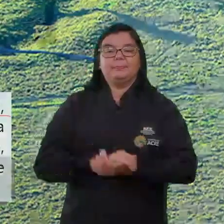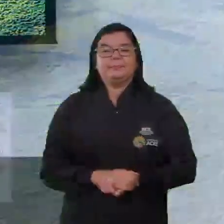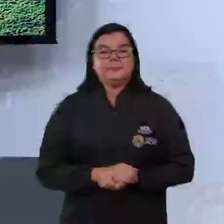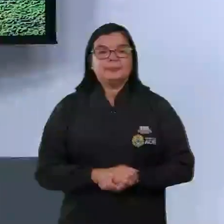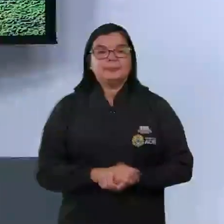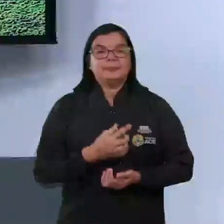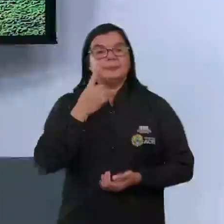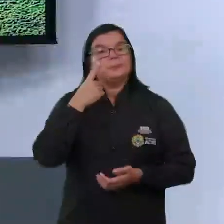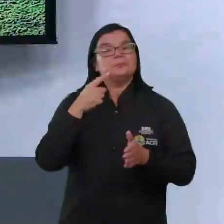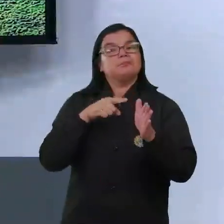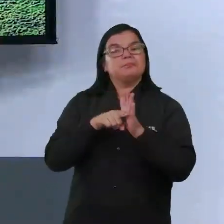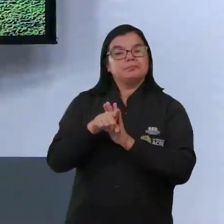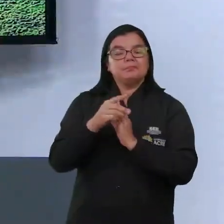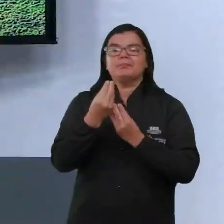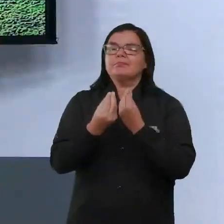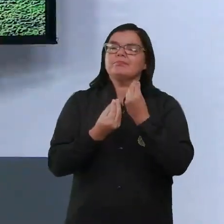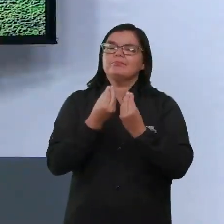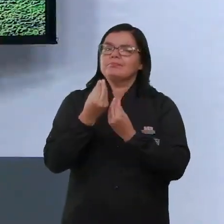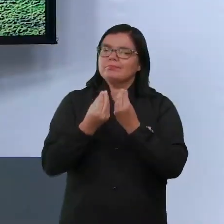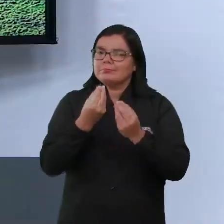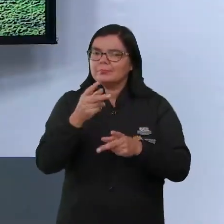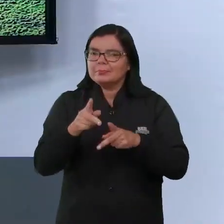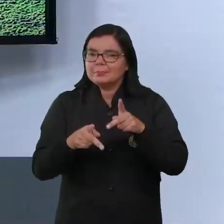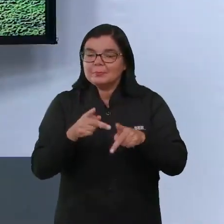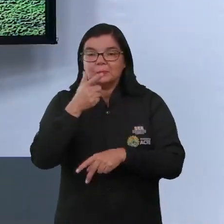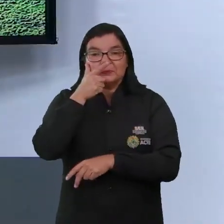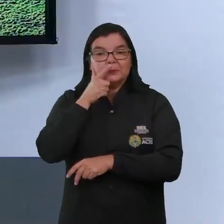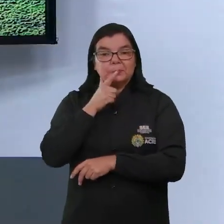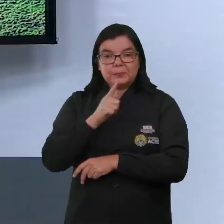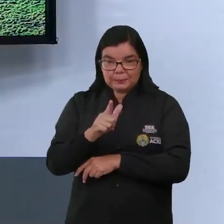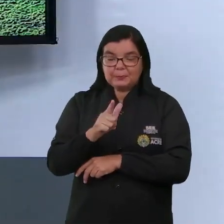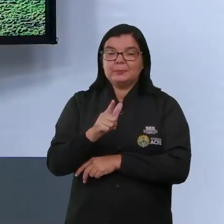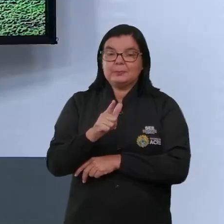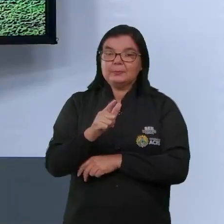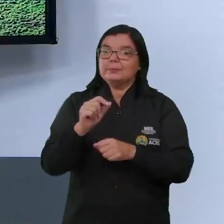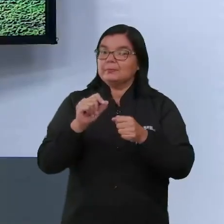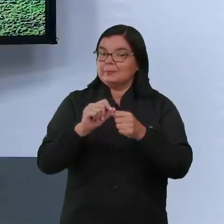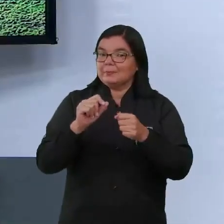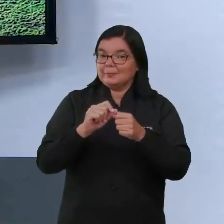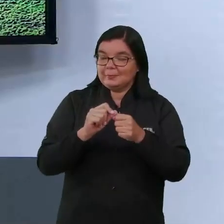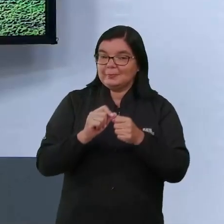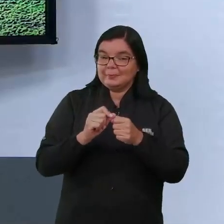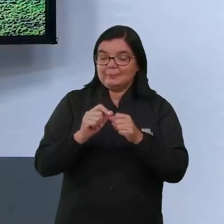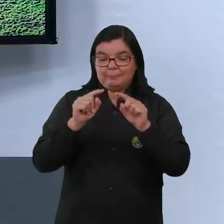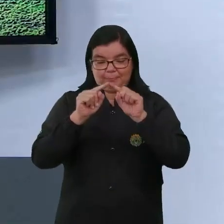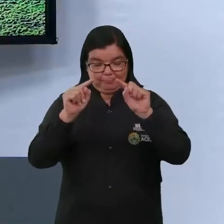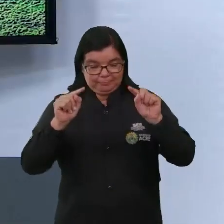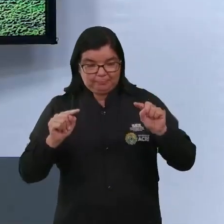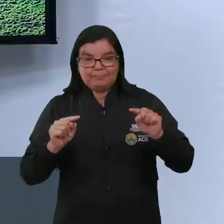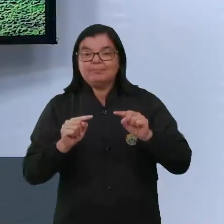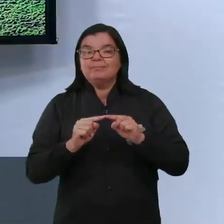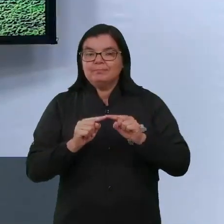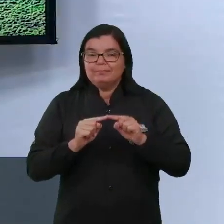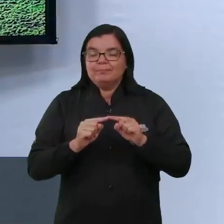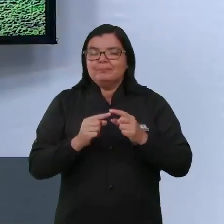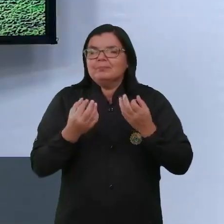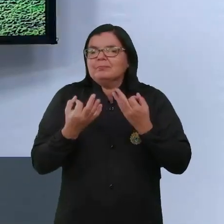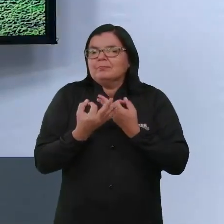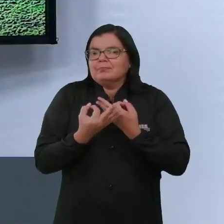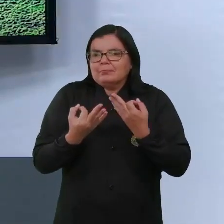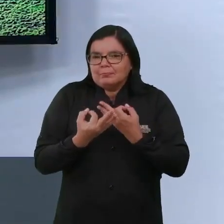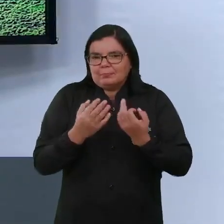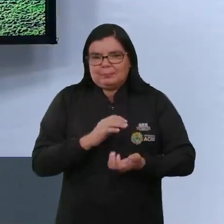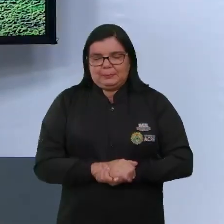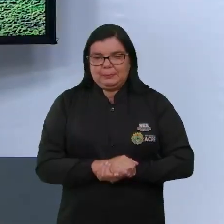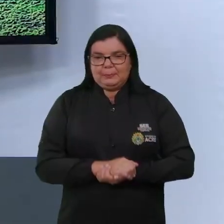quero fazer para vocês: como esses povos conseguiam dar essas formas, conseguiam fazer essas formas tão